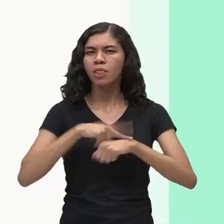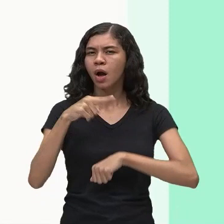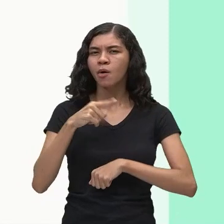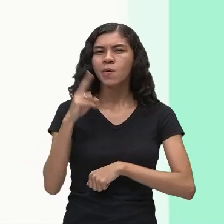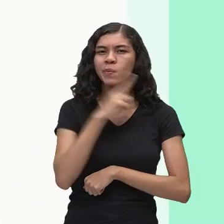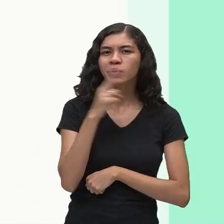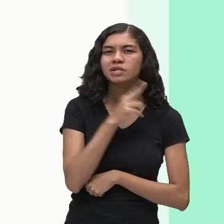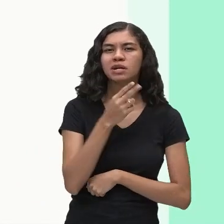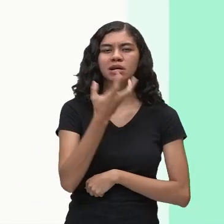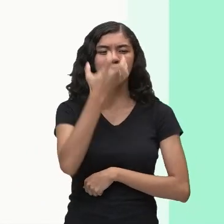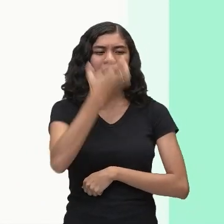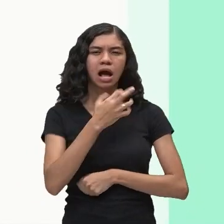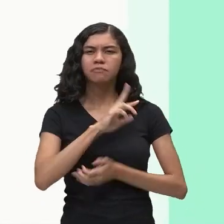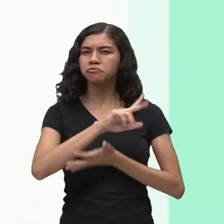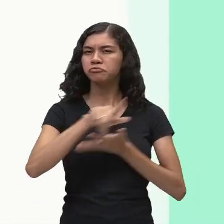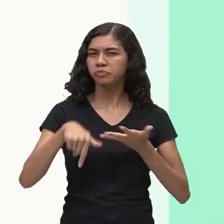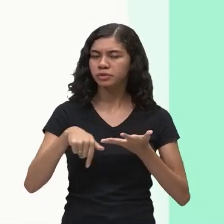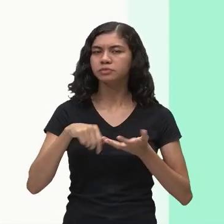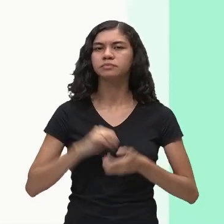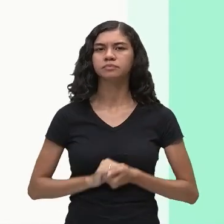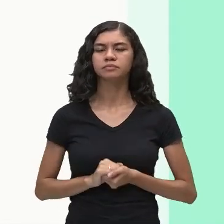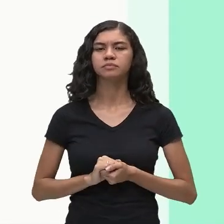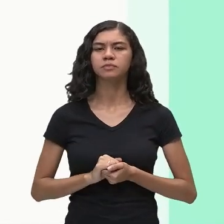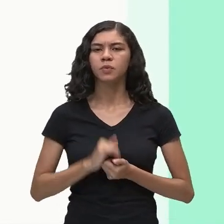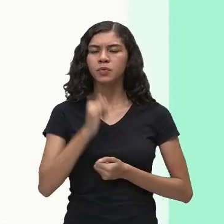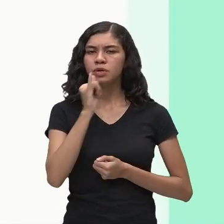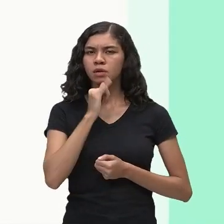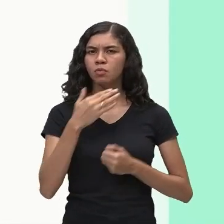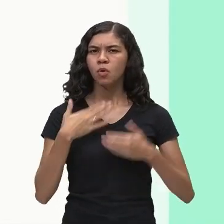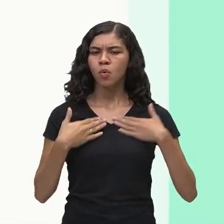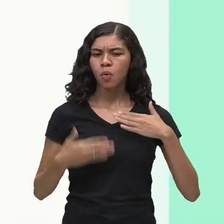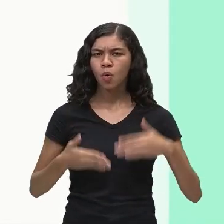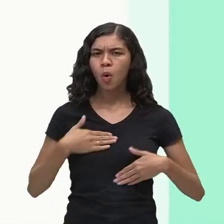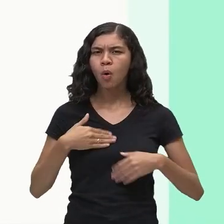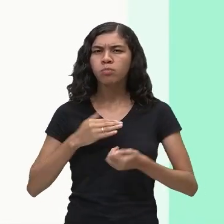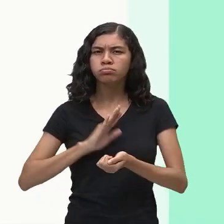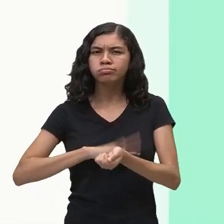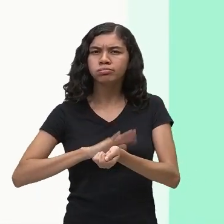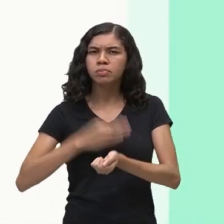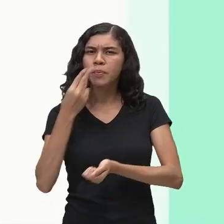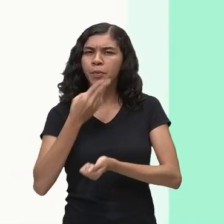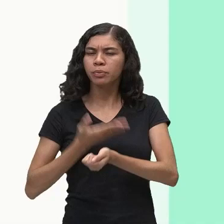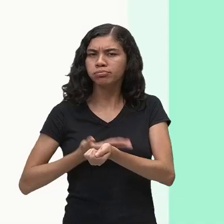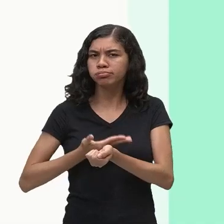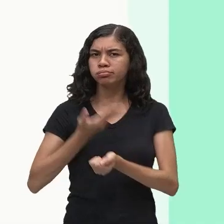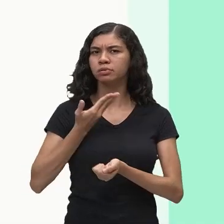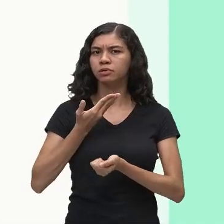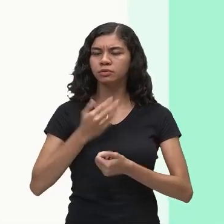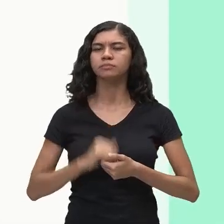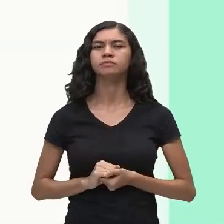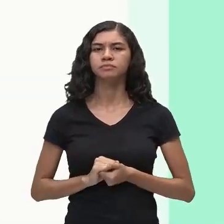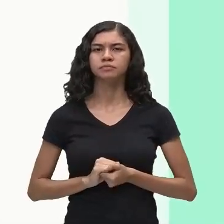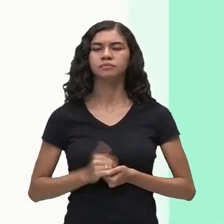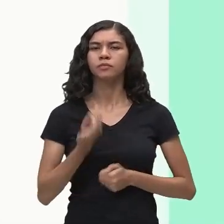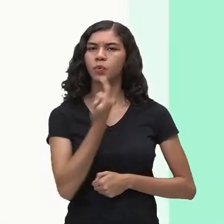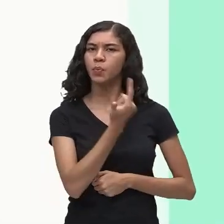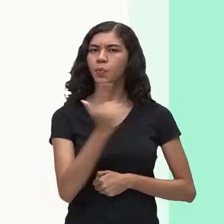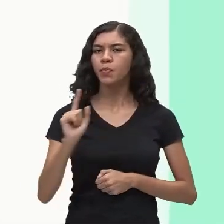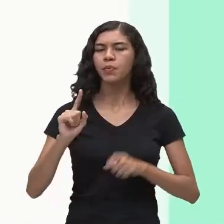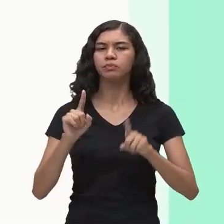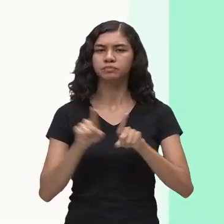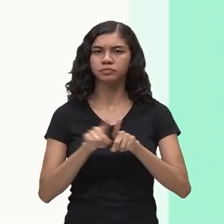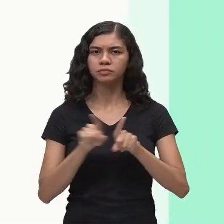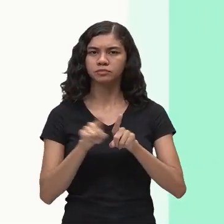emergência. De que maneira que ele prepara? Aumentando o nível de glicose no nosso sangue. O outro hormônio produzido